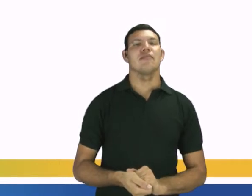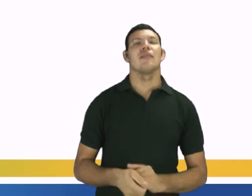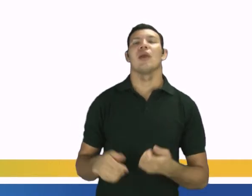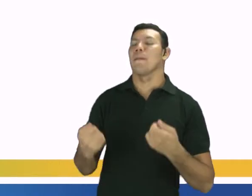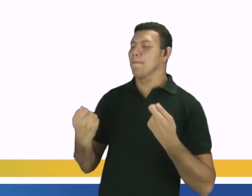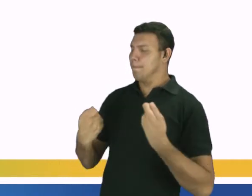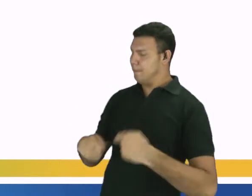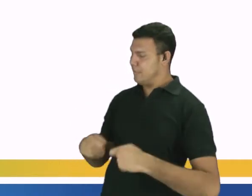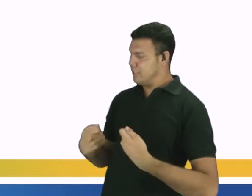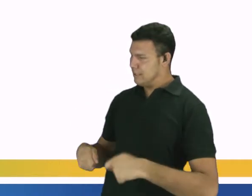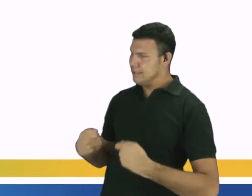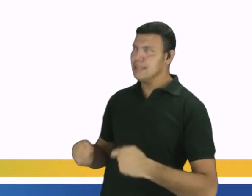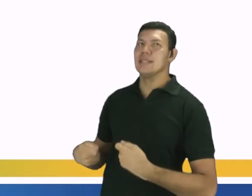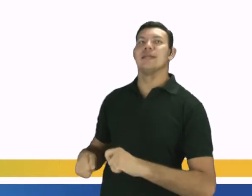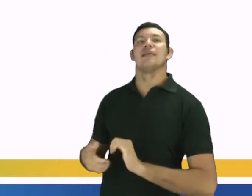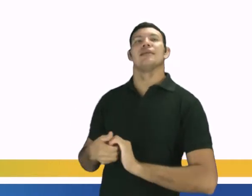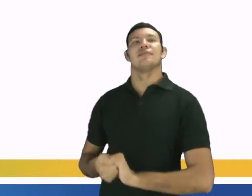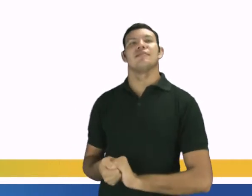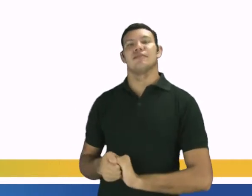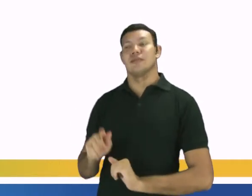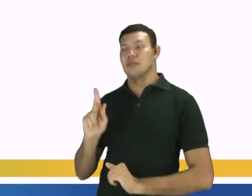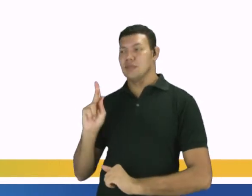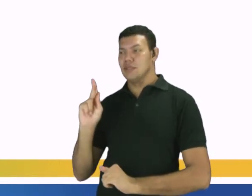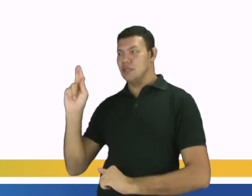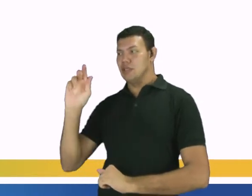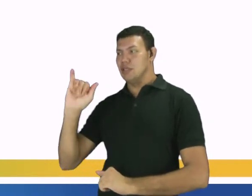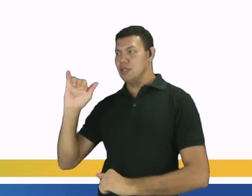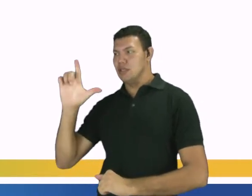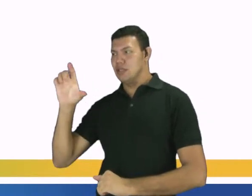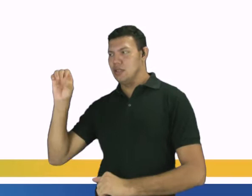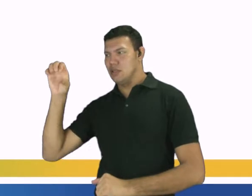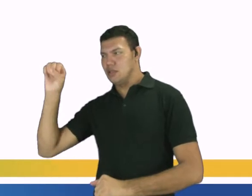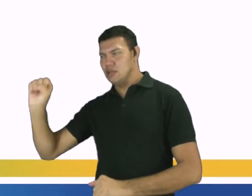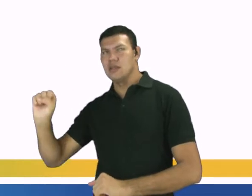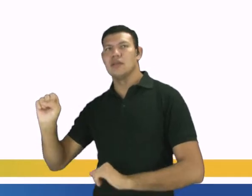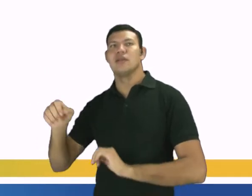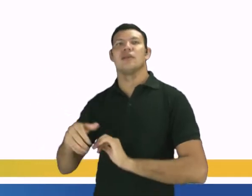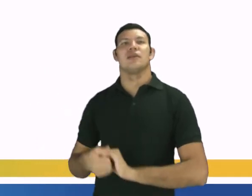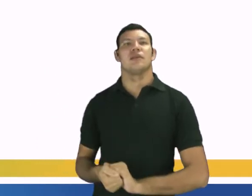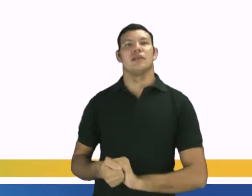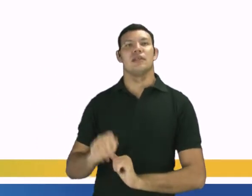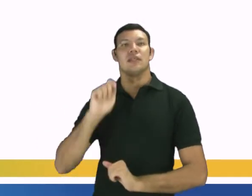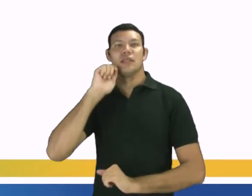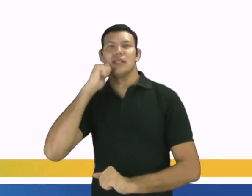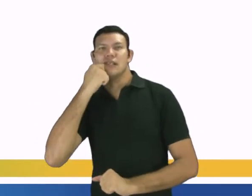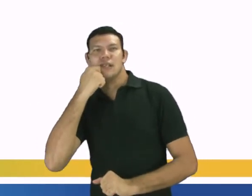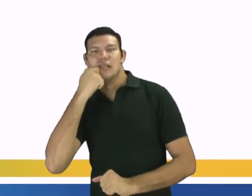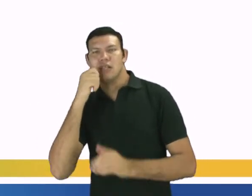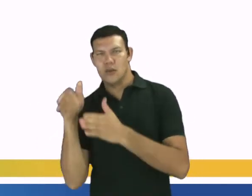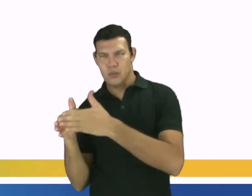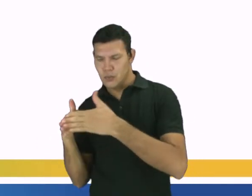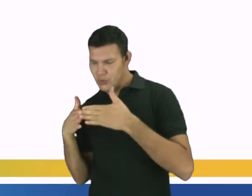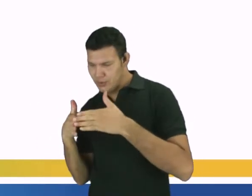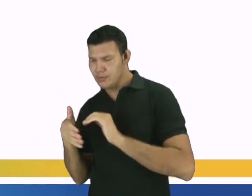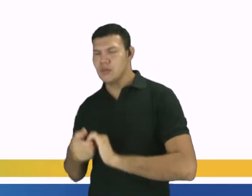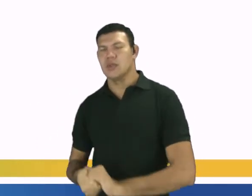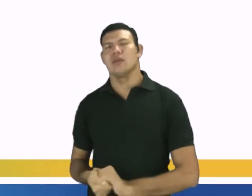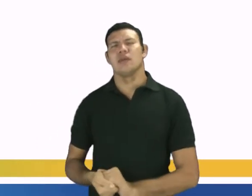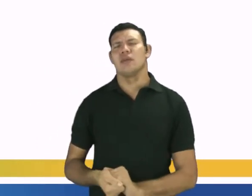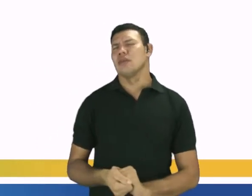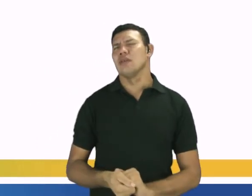pan, por favor. O que está errado aí? Se você estiver prestando atenção, você vai ver, professor, quilos de pan são quantos